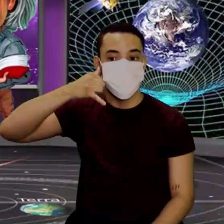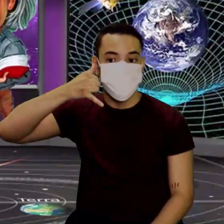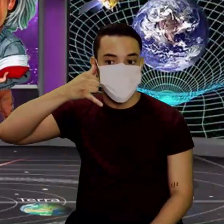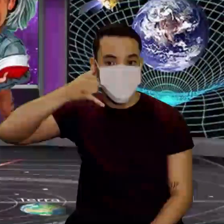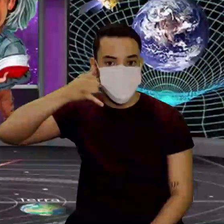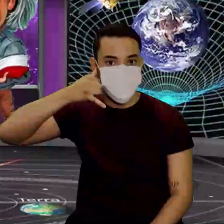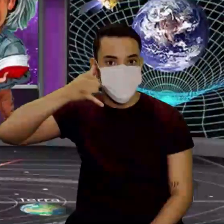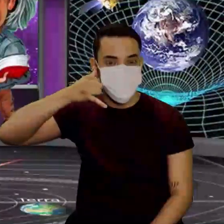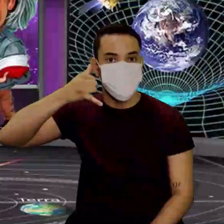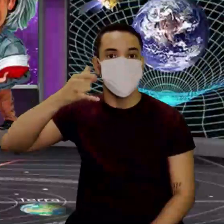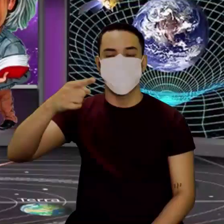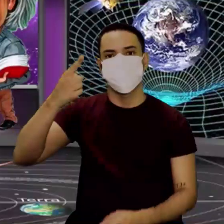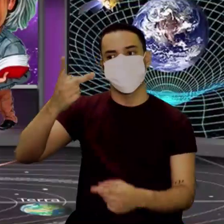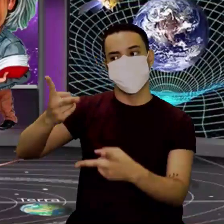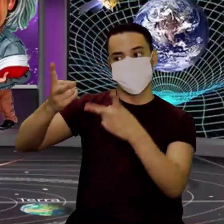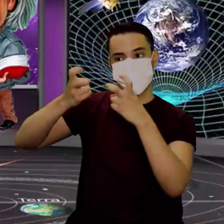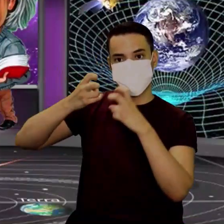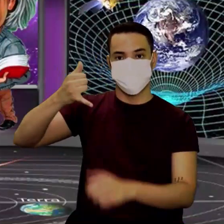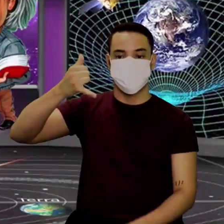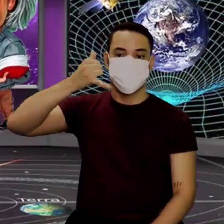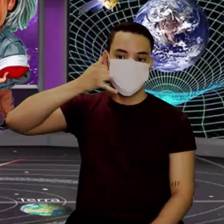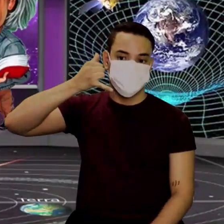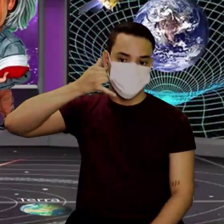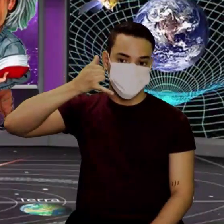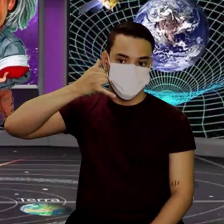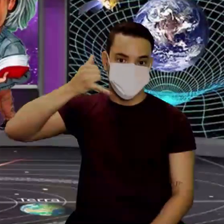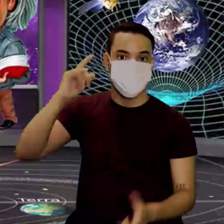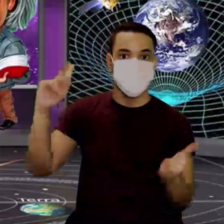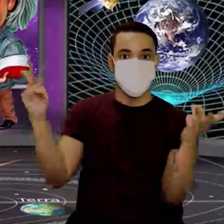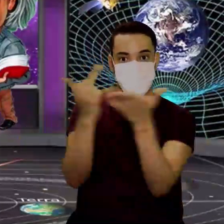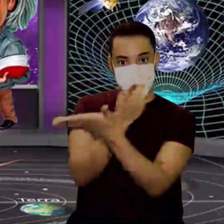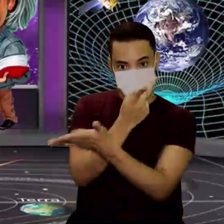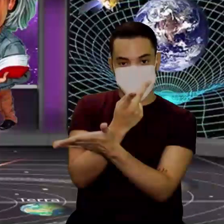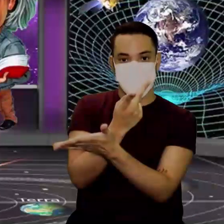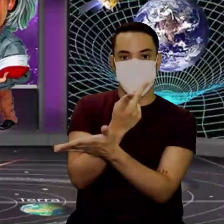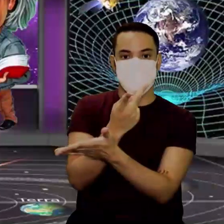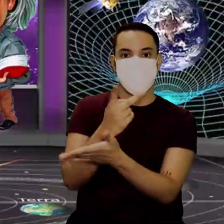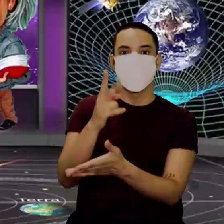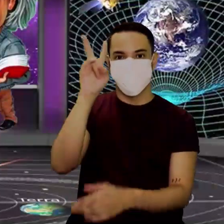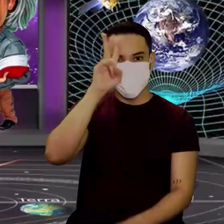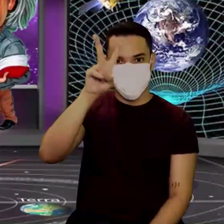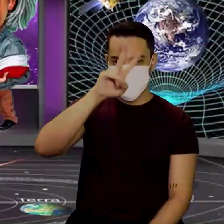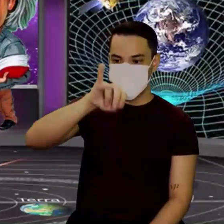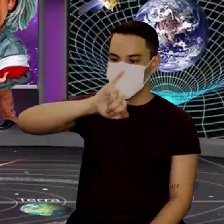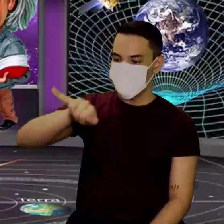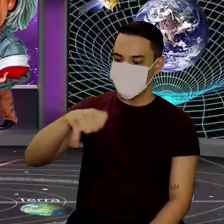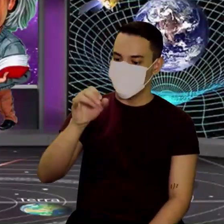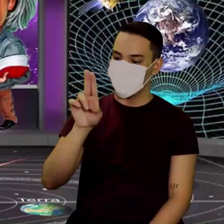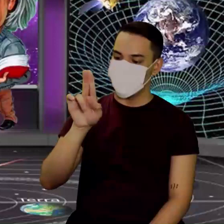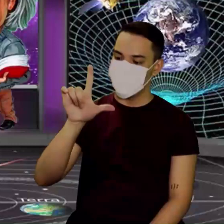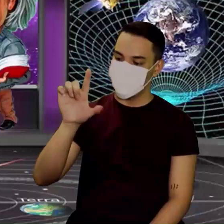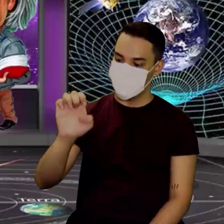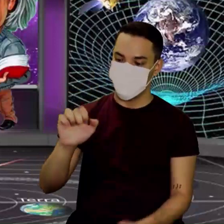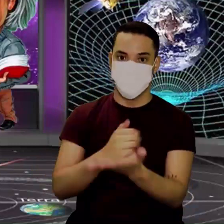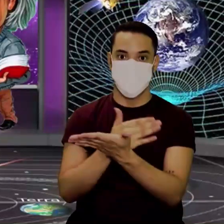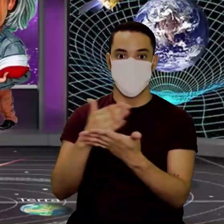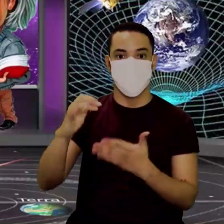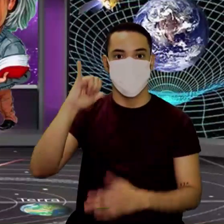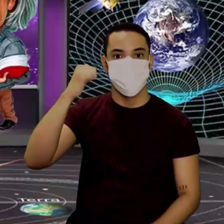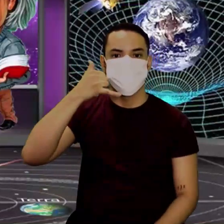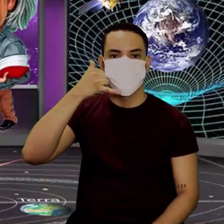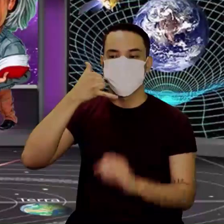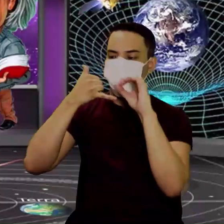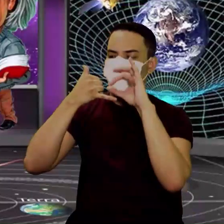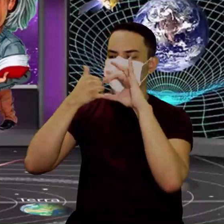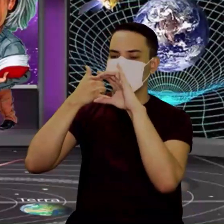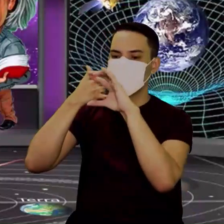tempo, você percebe que o que ocorre? Efeito Joule, né? Começa a aquecer. Não